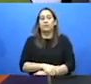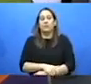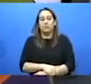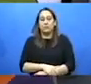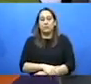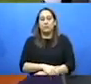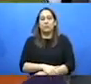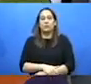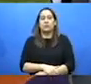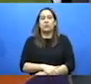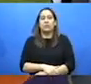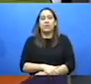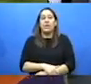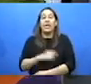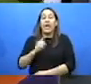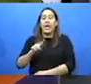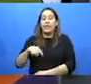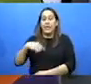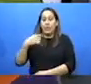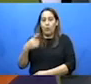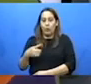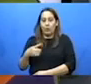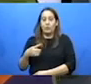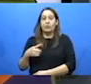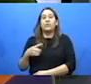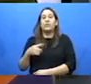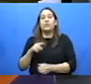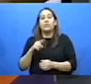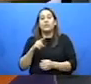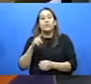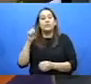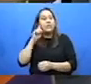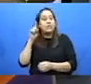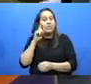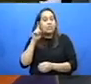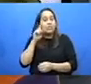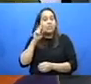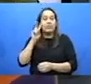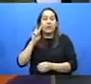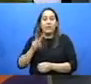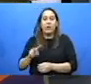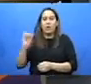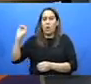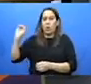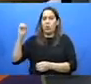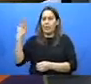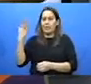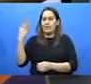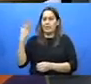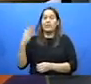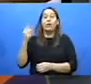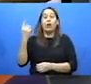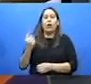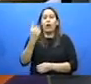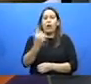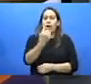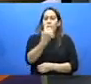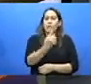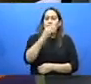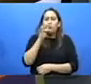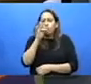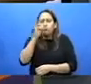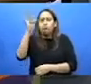tem que deixar ela lá nesse período de 2 a 7 dias para vermos o que acontece com cada uma dessas